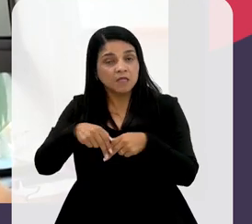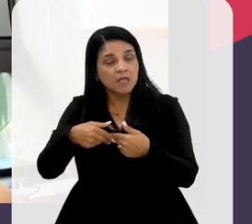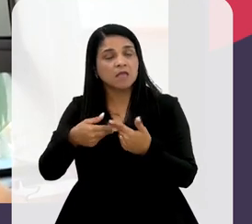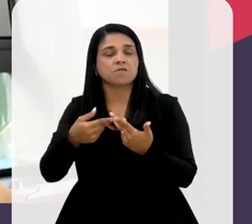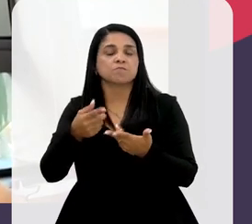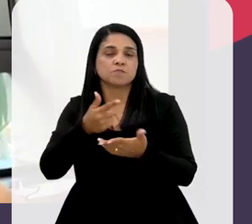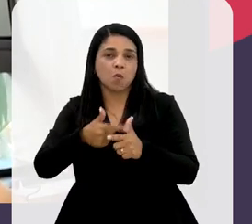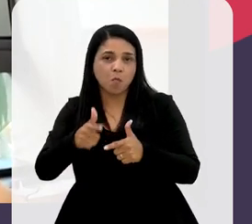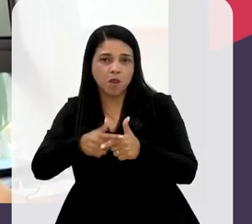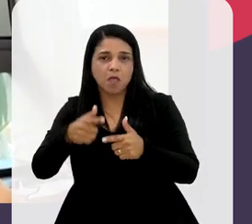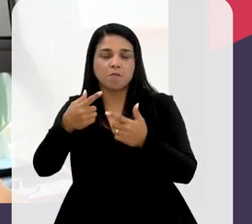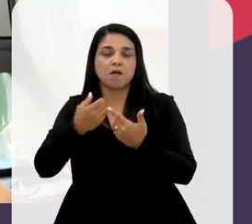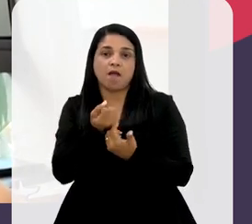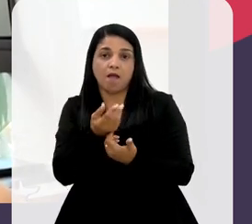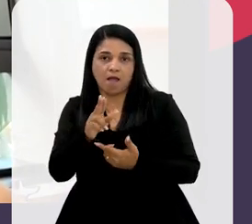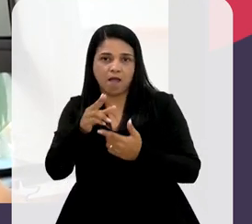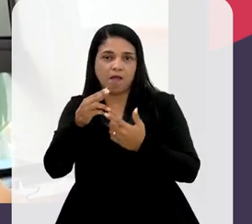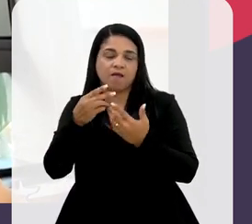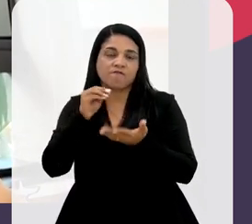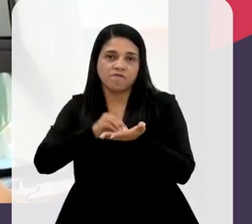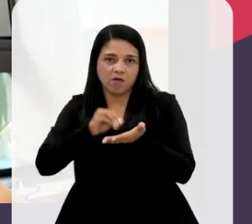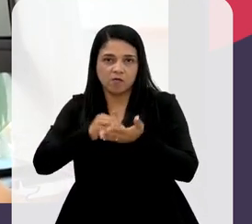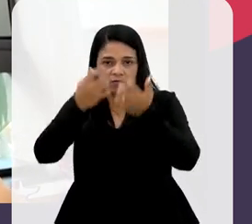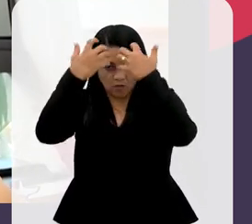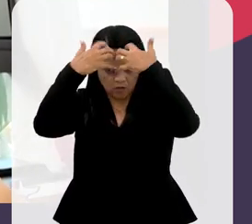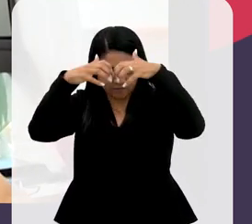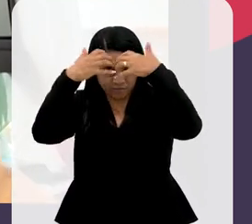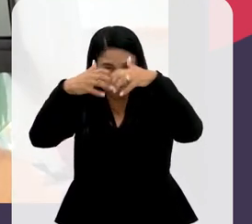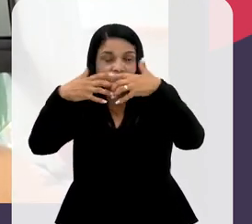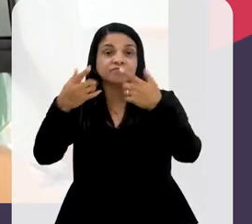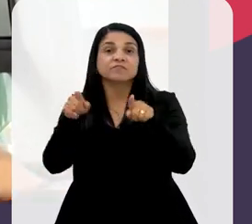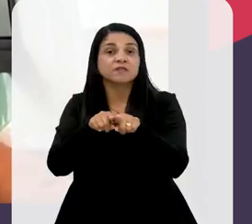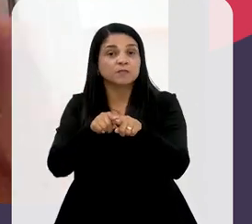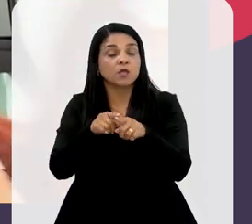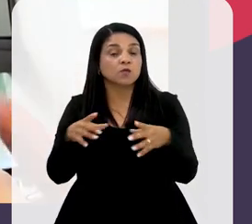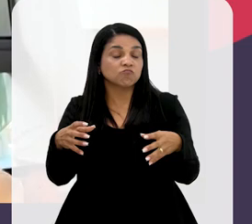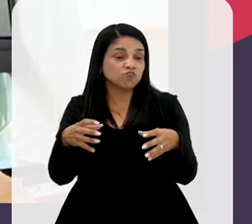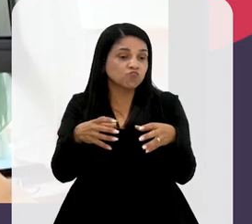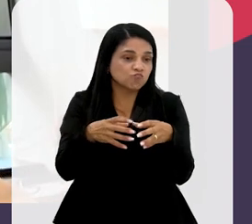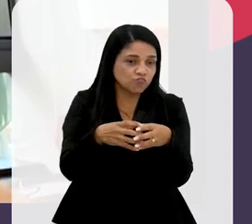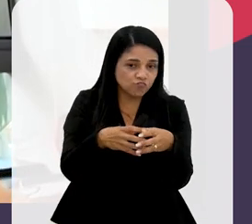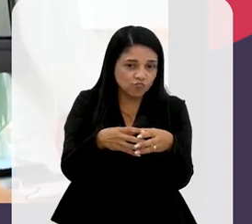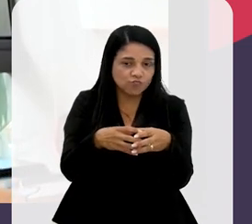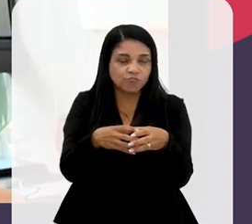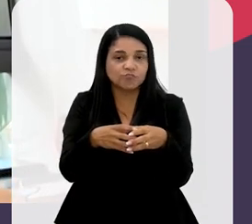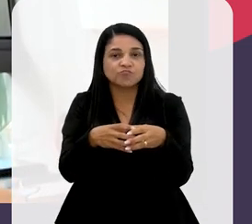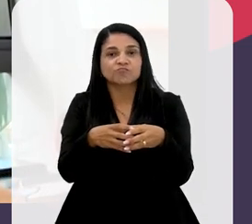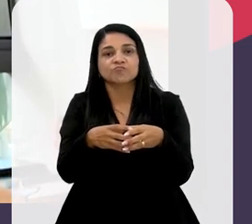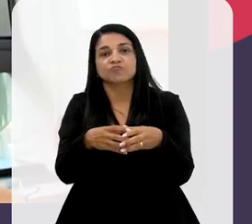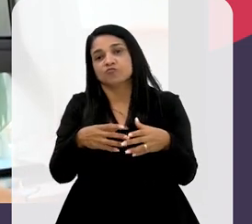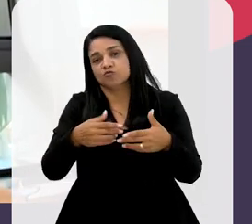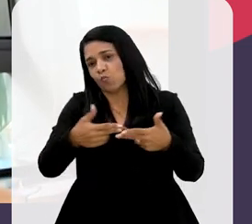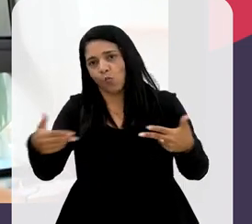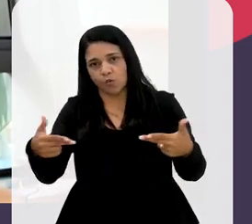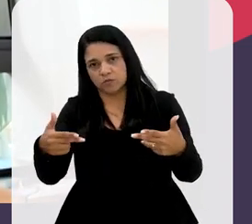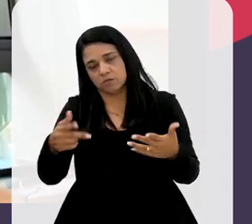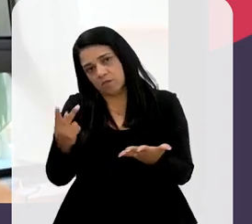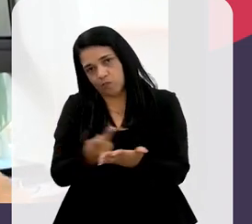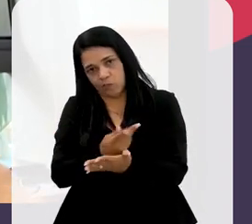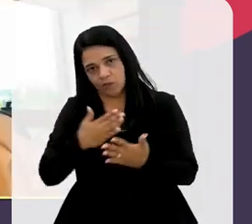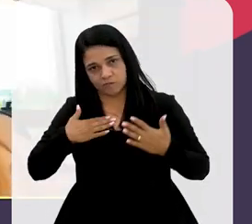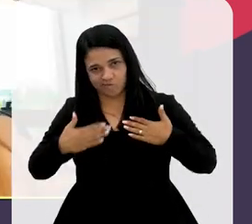que envolvem a oxigenação, o metabolismo e todo esse conjunto de manifestações, como o Moza falou muito